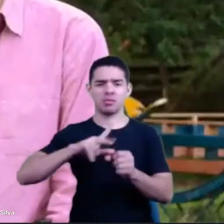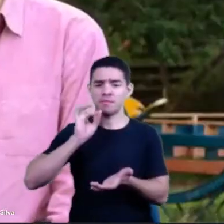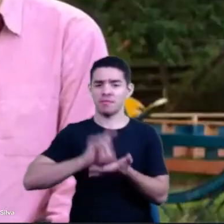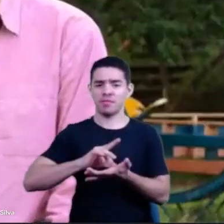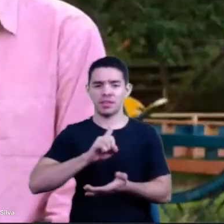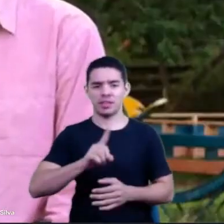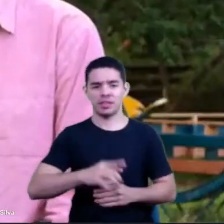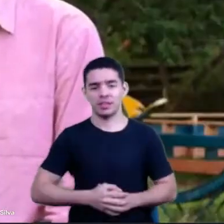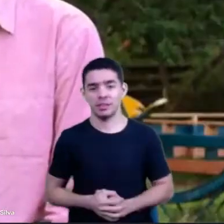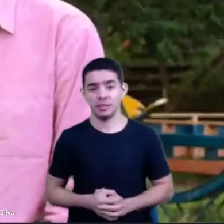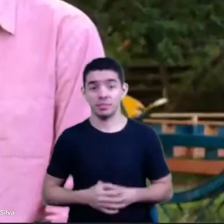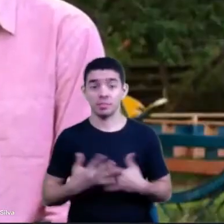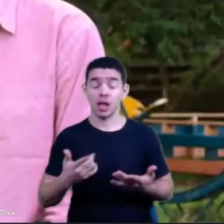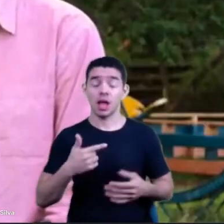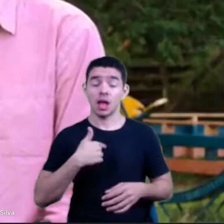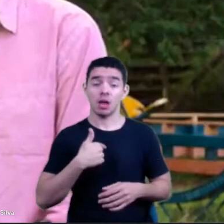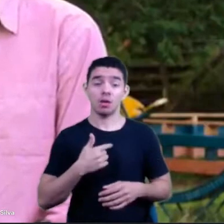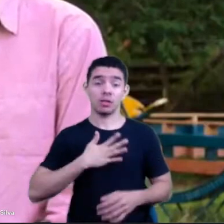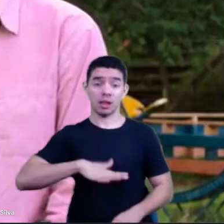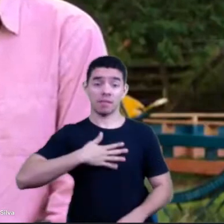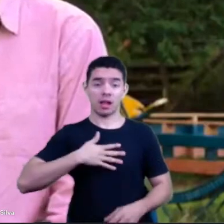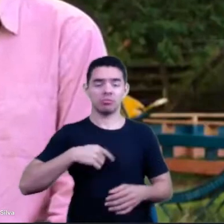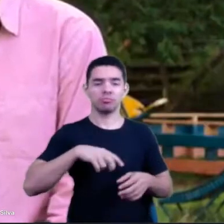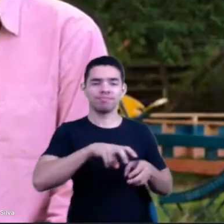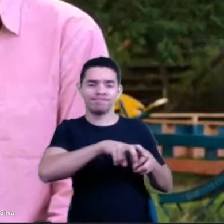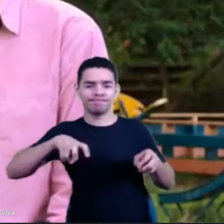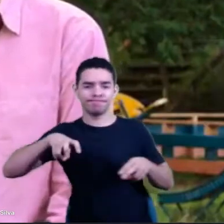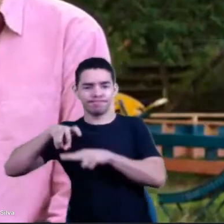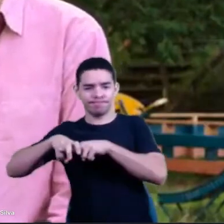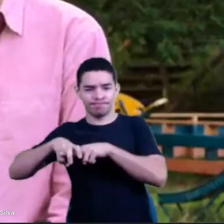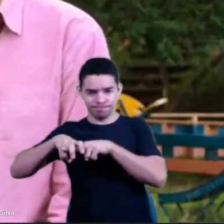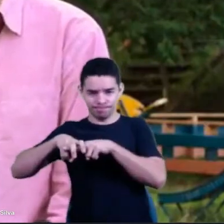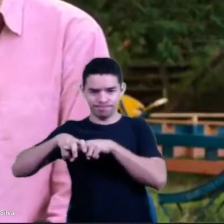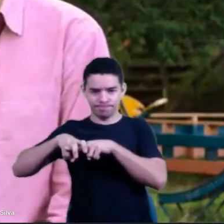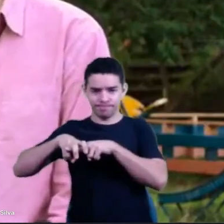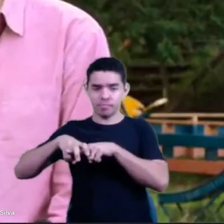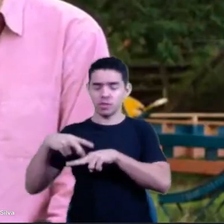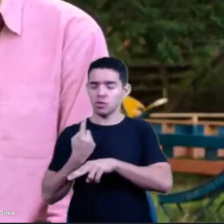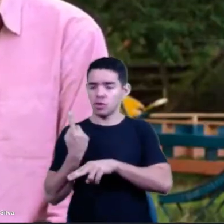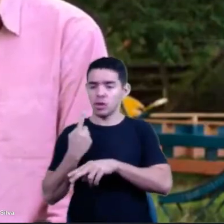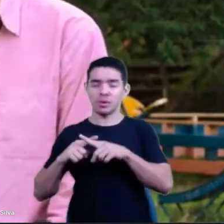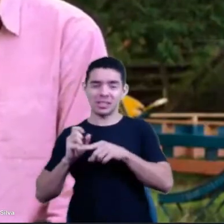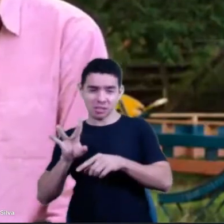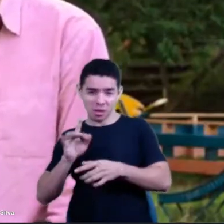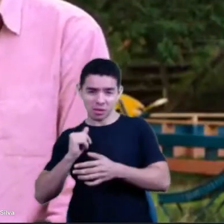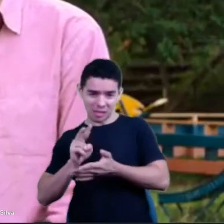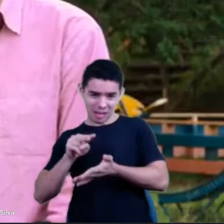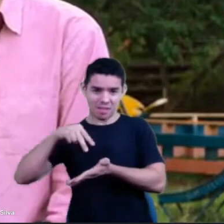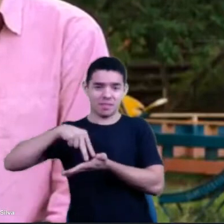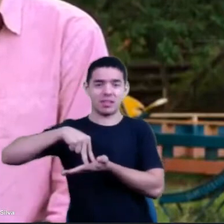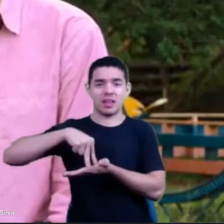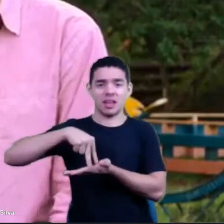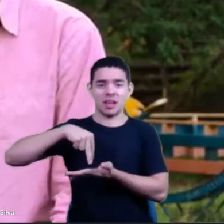saía pro intervalo, eu gostava de ficar sentado na carteira para que ninguém me notasse. Porque às vezes só o fato de eu levantar da carteira